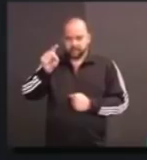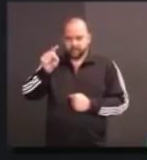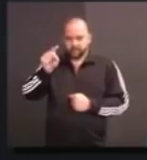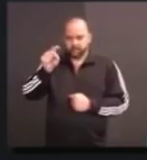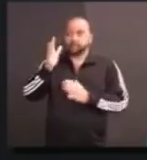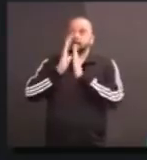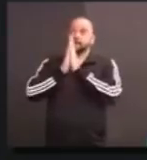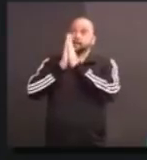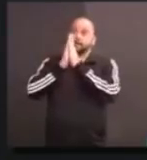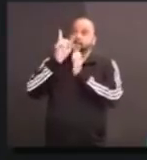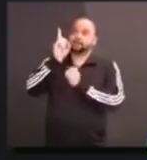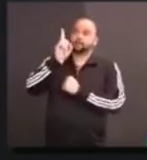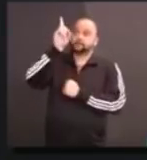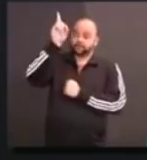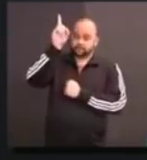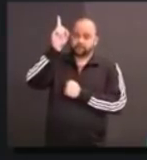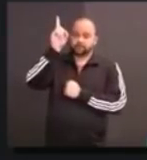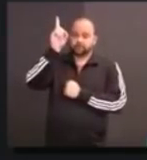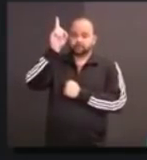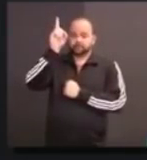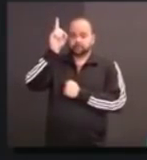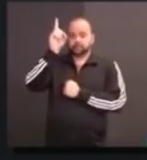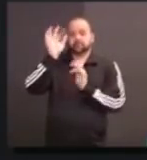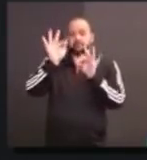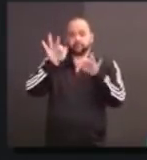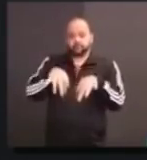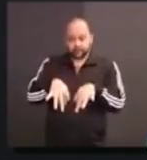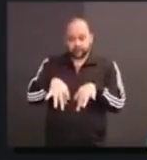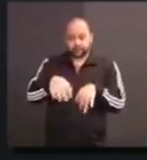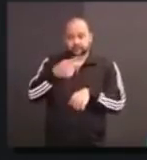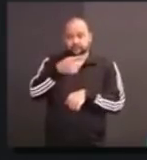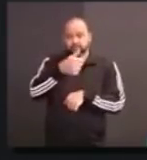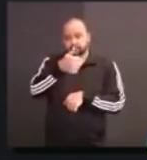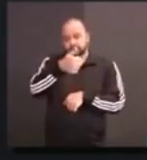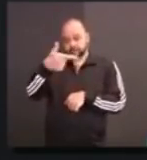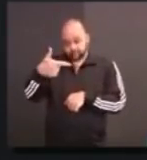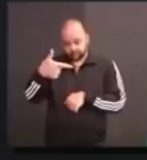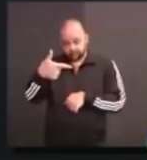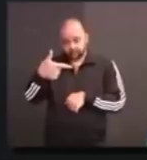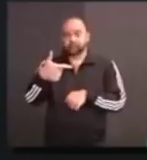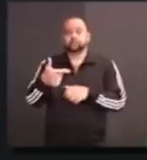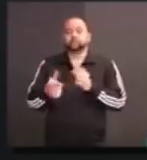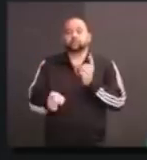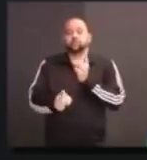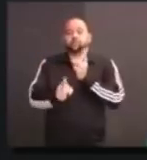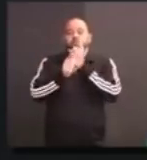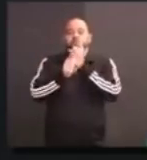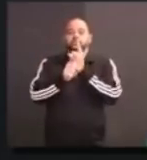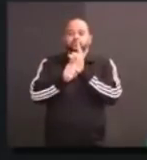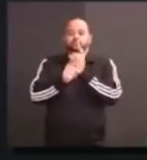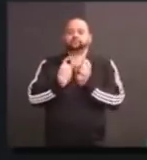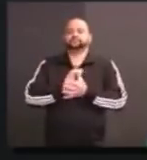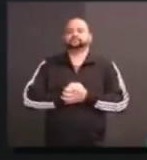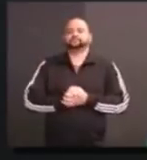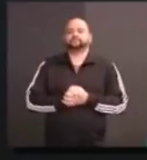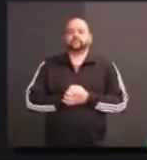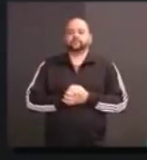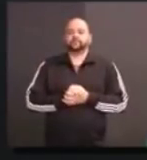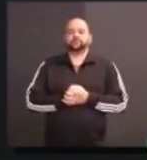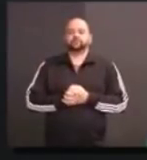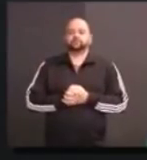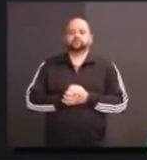estamos chegando ao término deste 12º encontro com um saldo